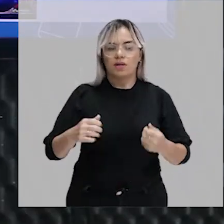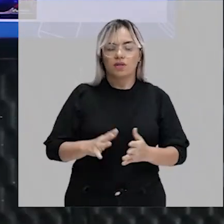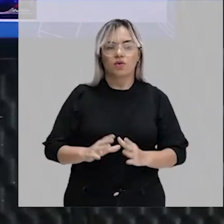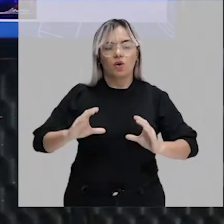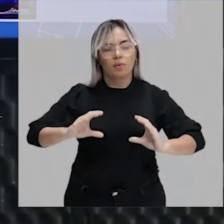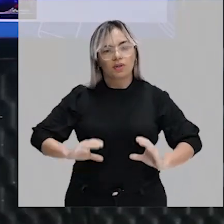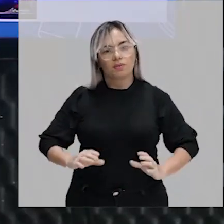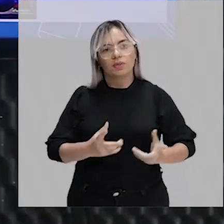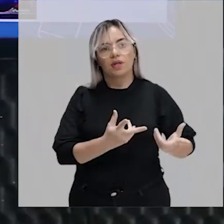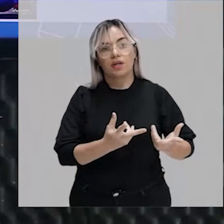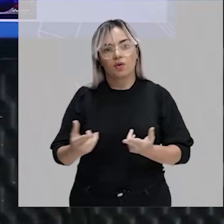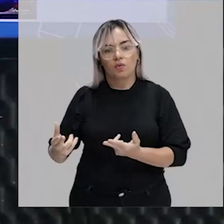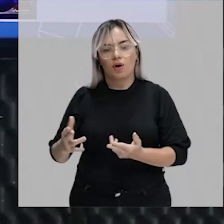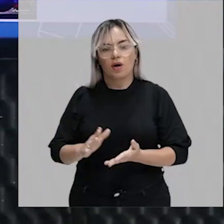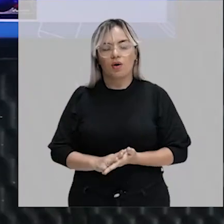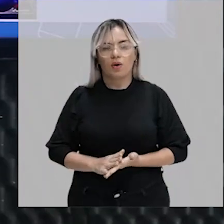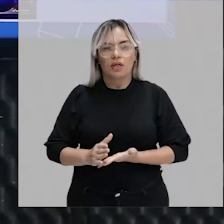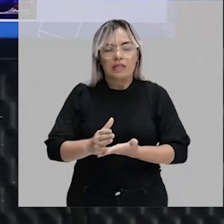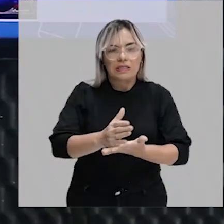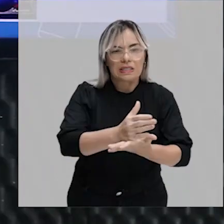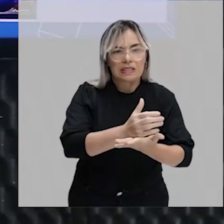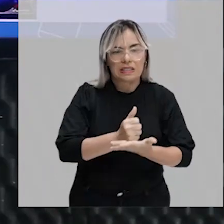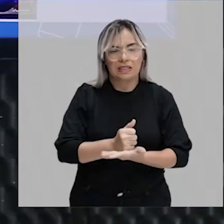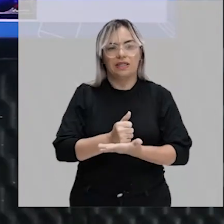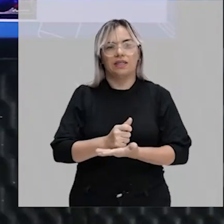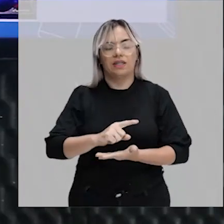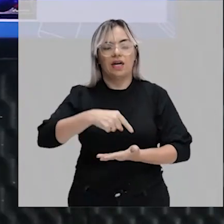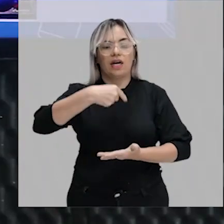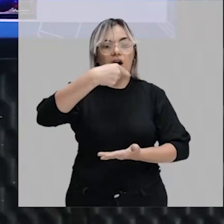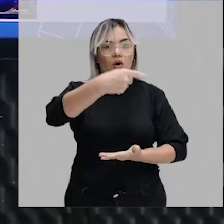Então, isolamento comportamental.